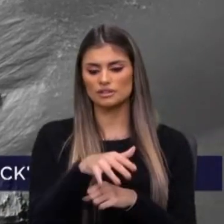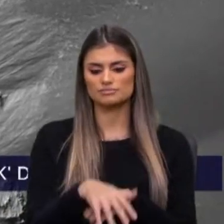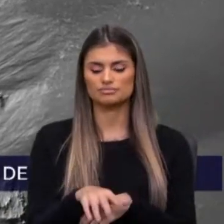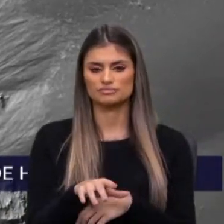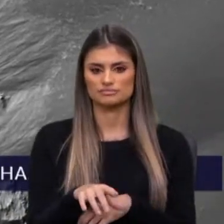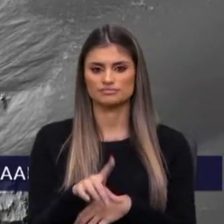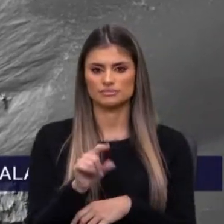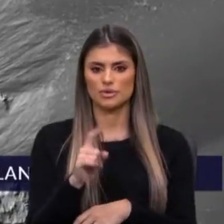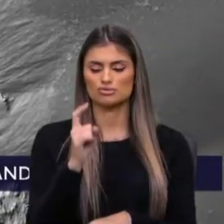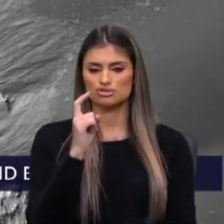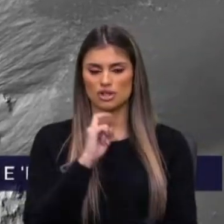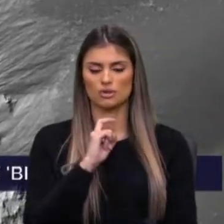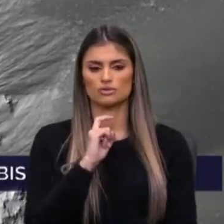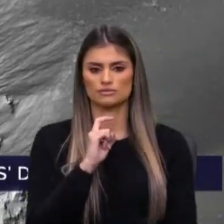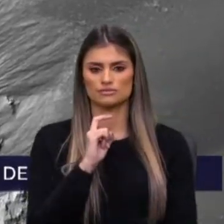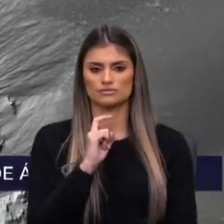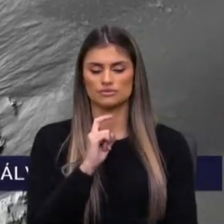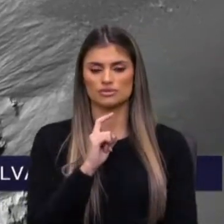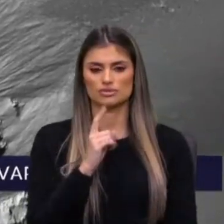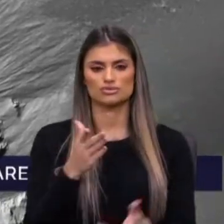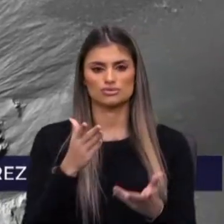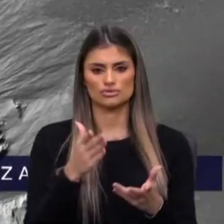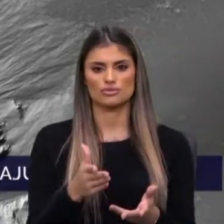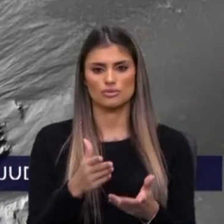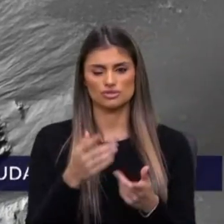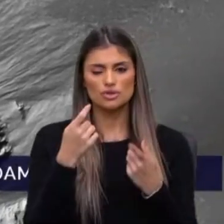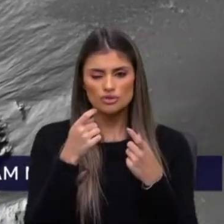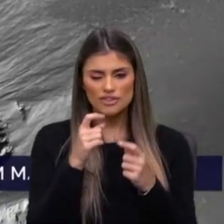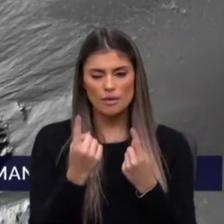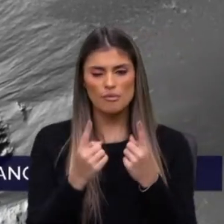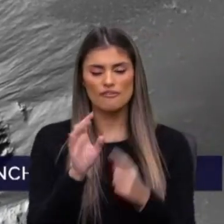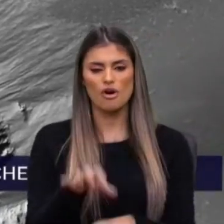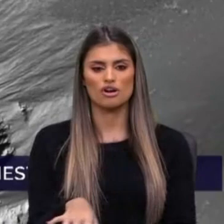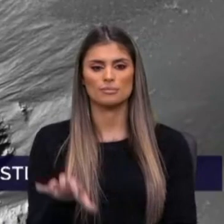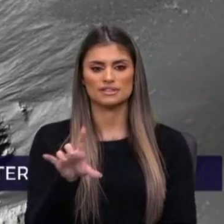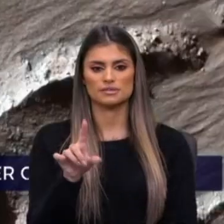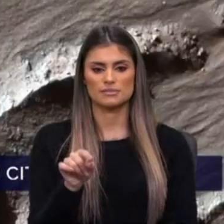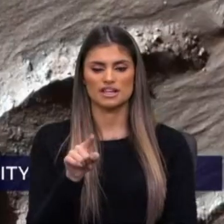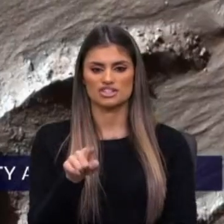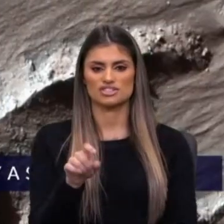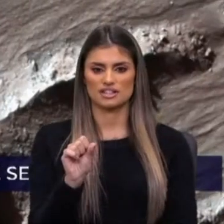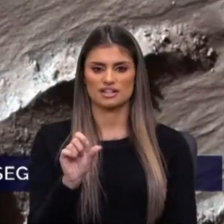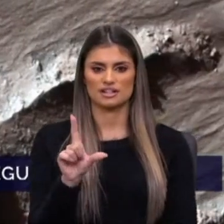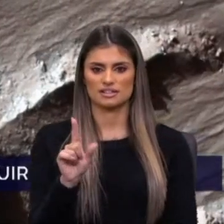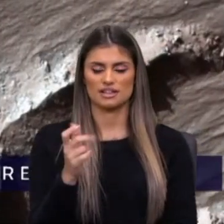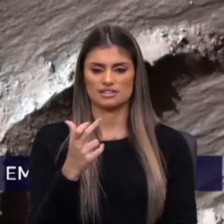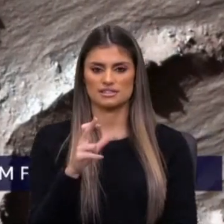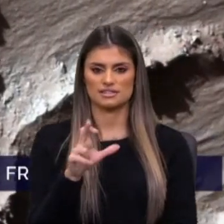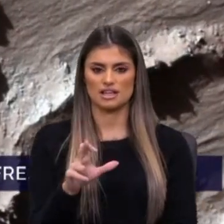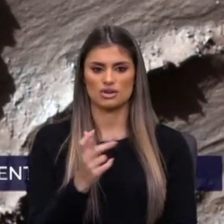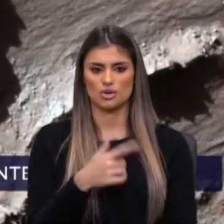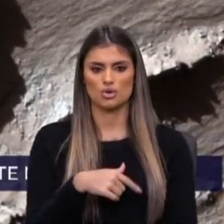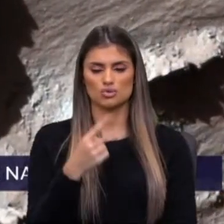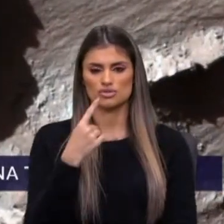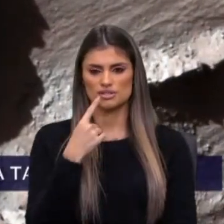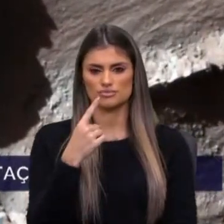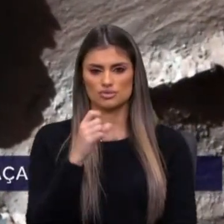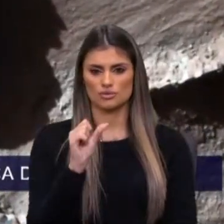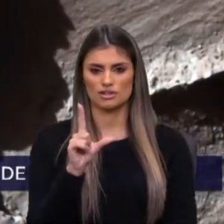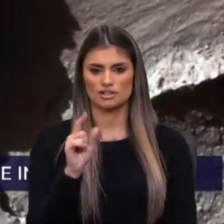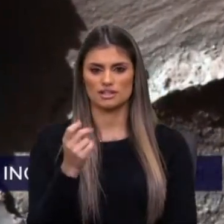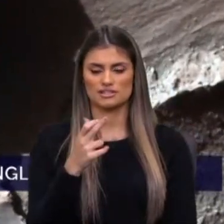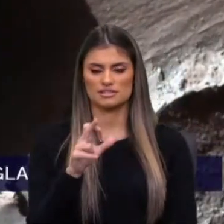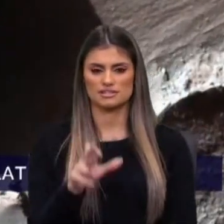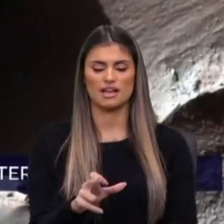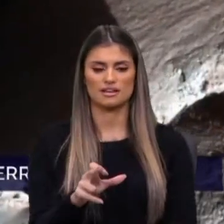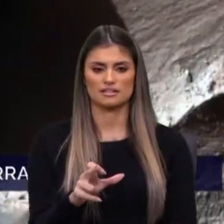com o gelo, terá ajudado a esconder, de certa forma, também este glaciar relíquia. Nós conhecemos glaciares relíquias no equador de